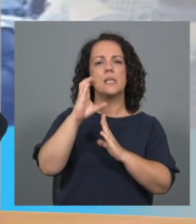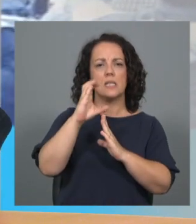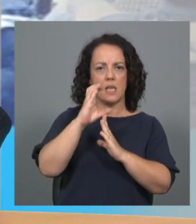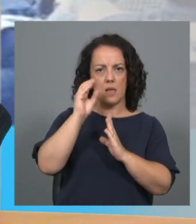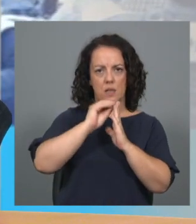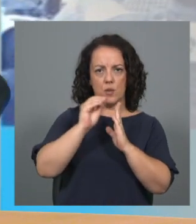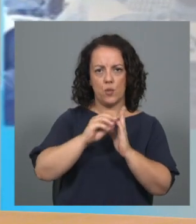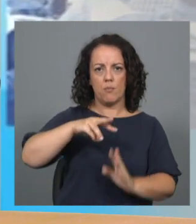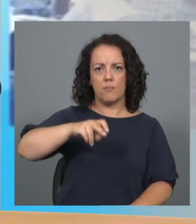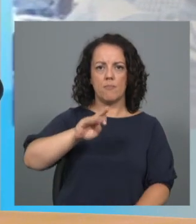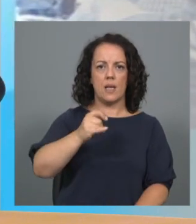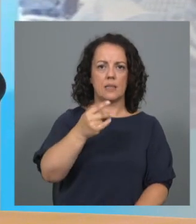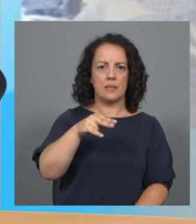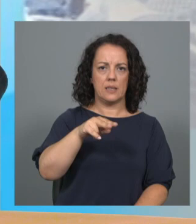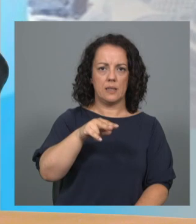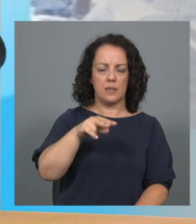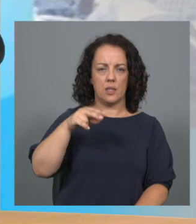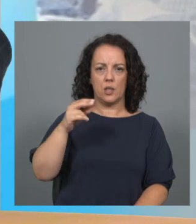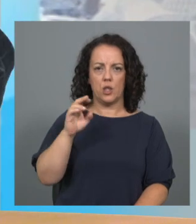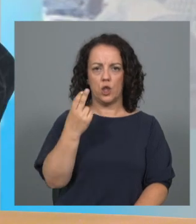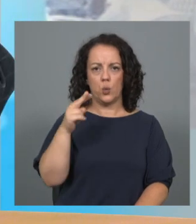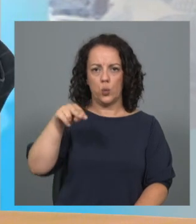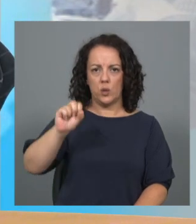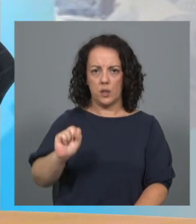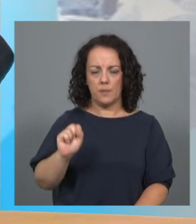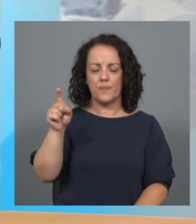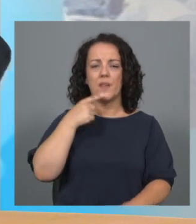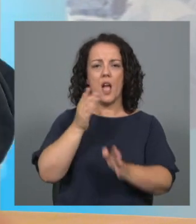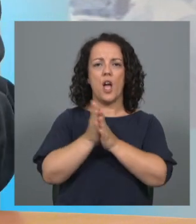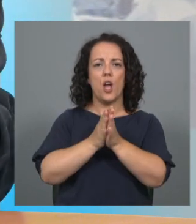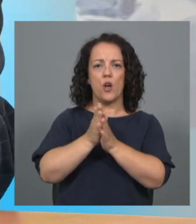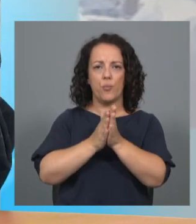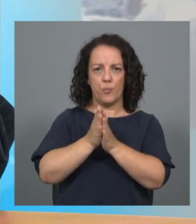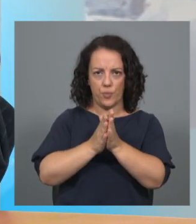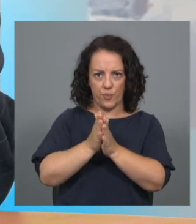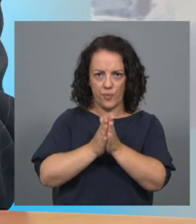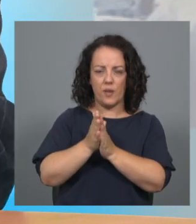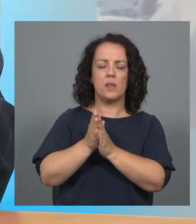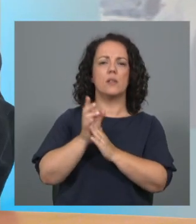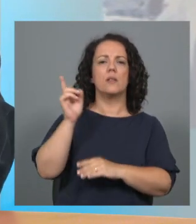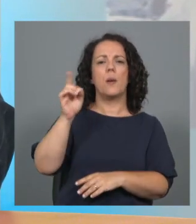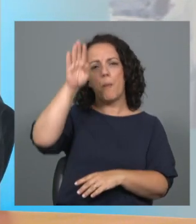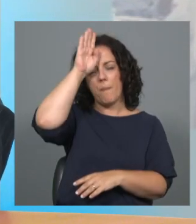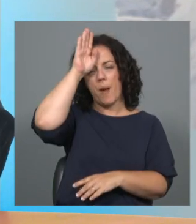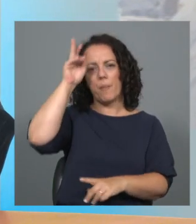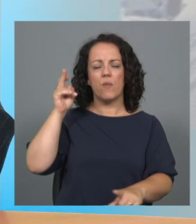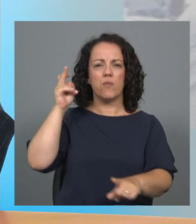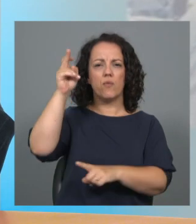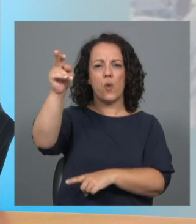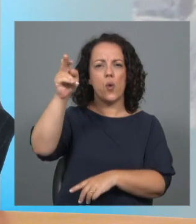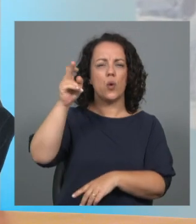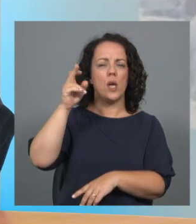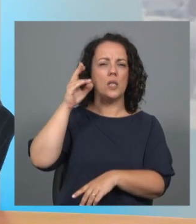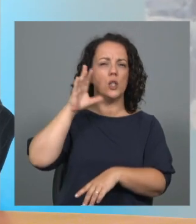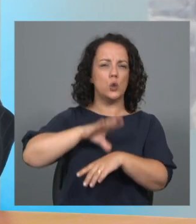Junge, aproveitando a visita que o Papa fez a Lund, na Suécia, em